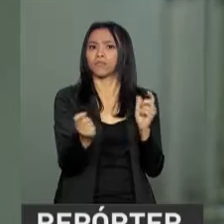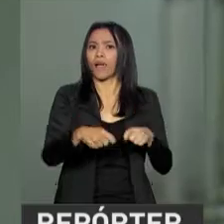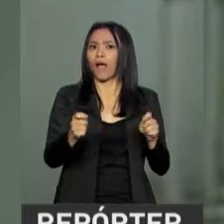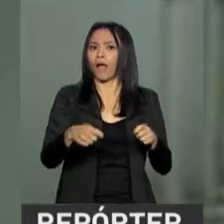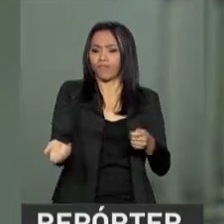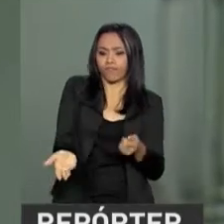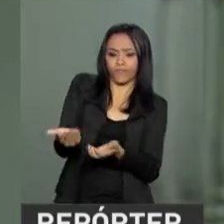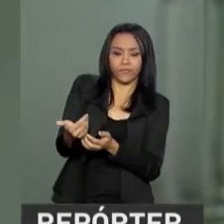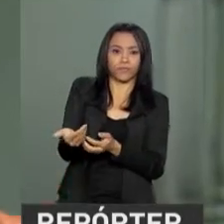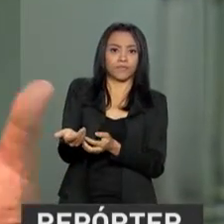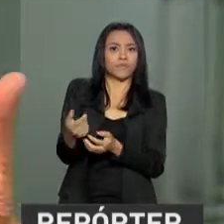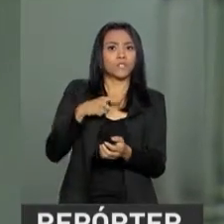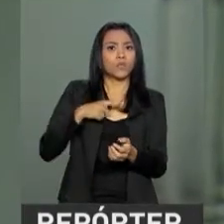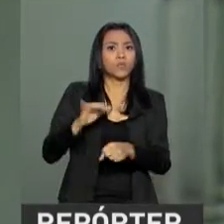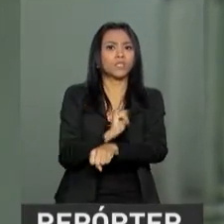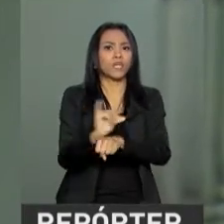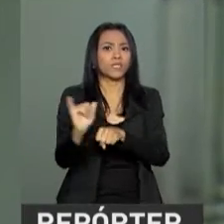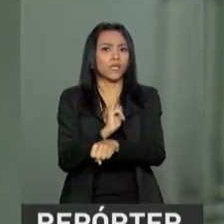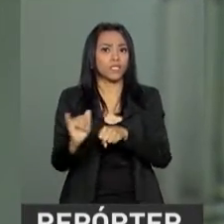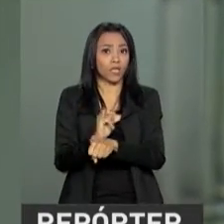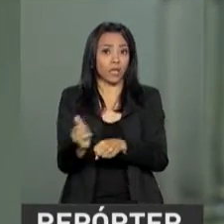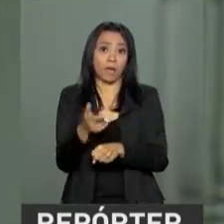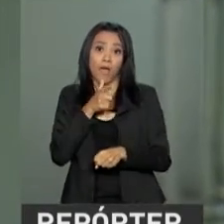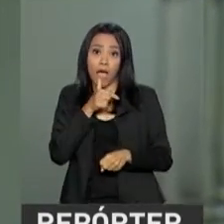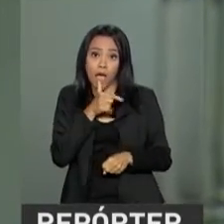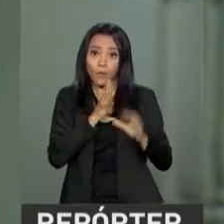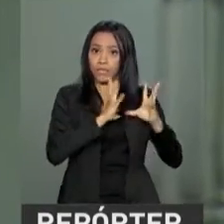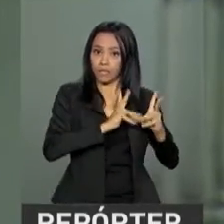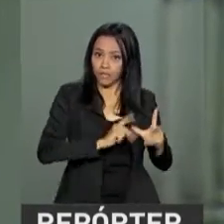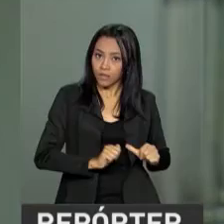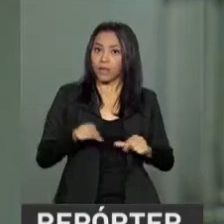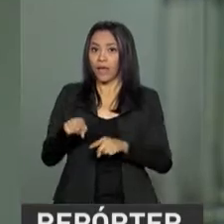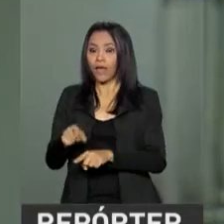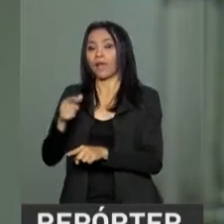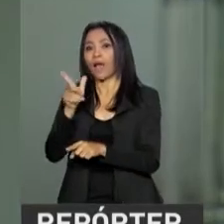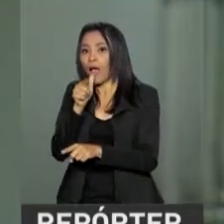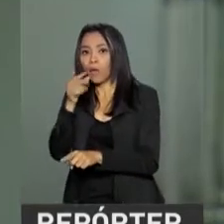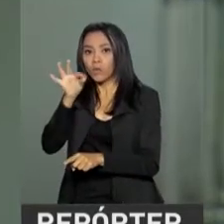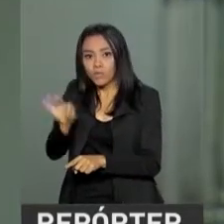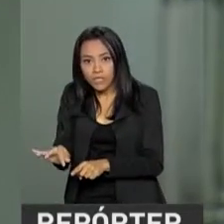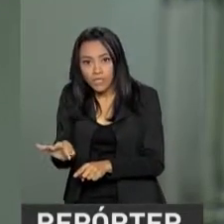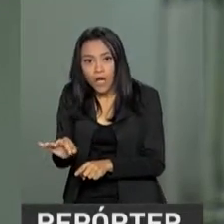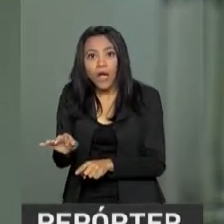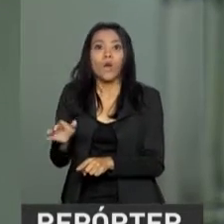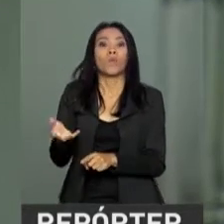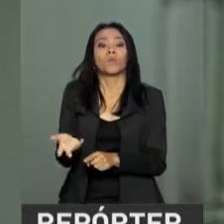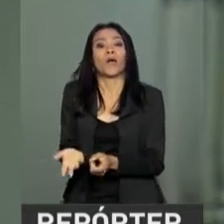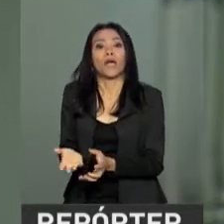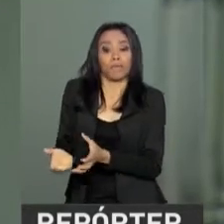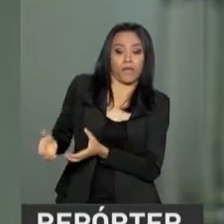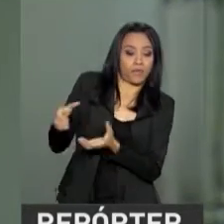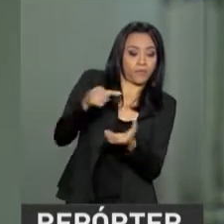esse então há toda uma esquina você pega água potável de um lado pega essa água salinizada é faz uma cultura de